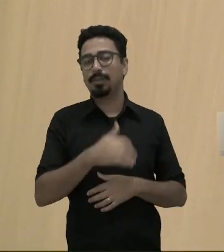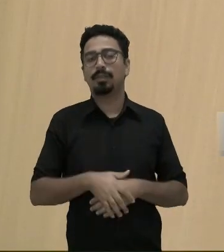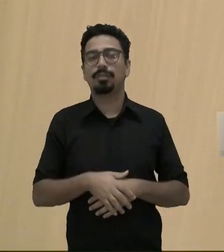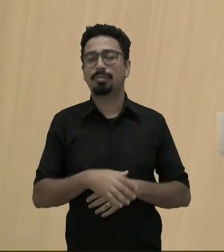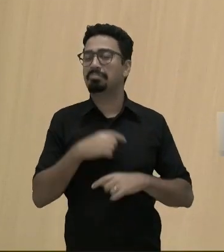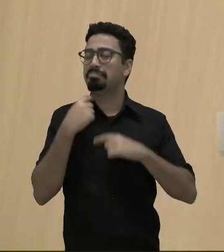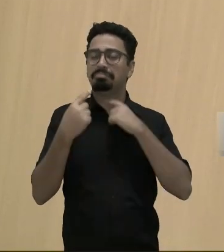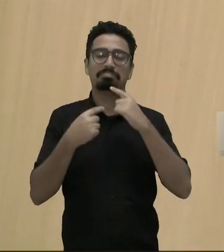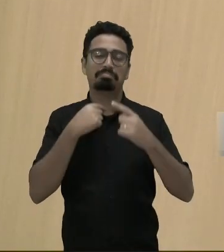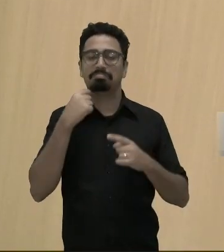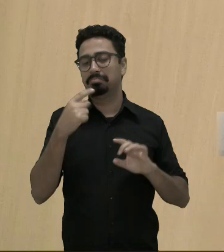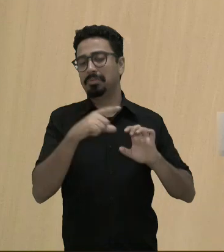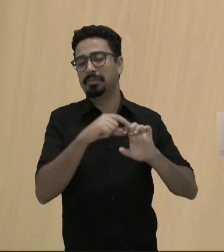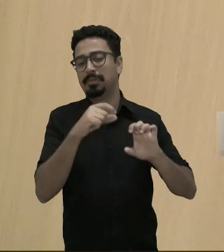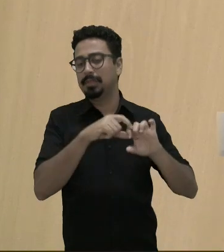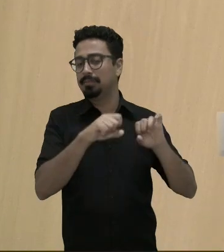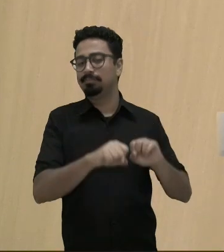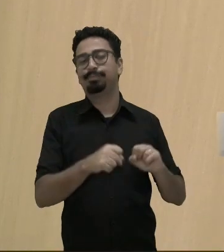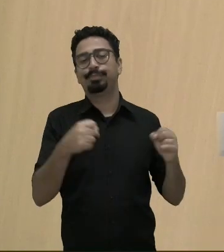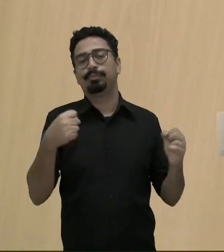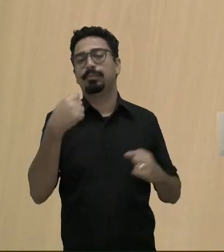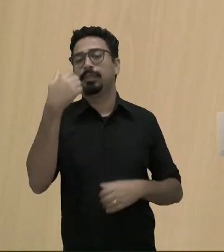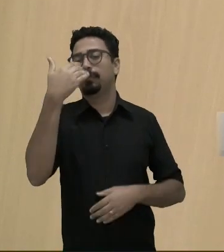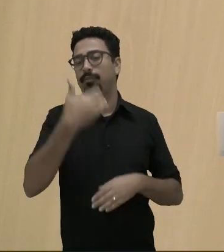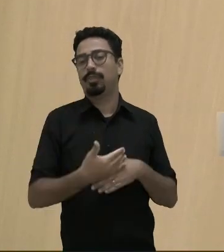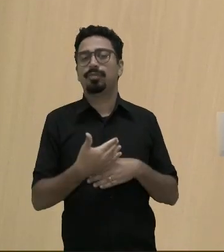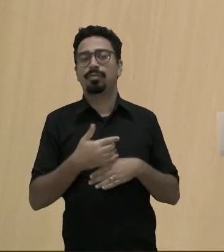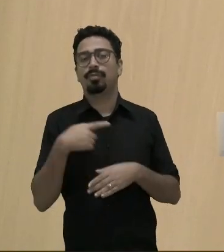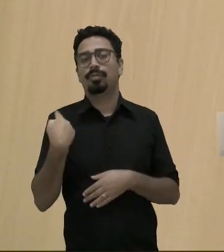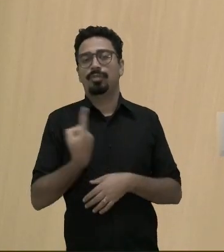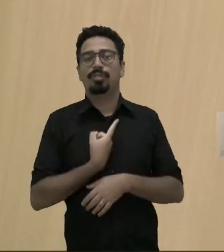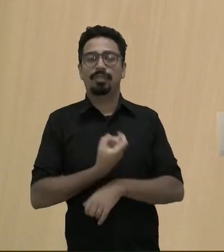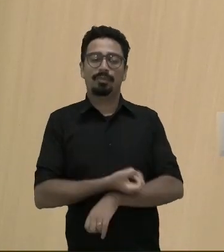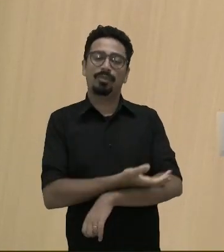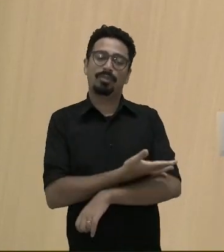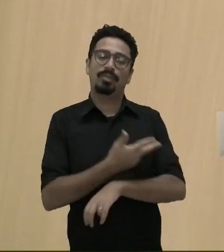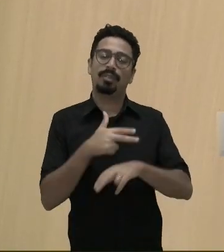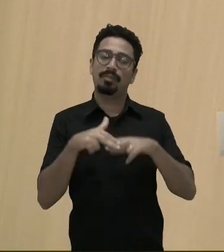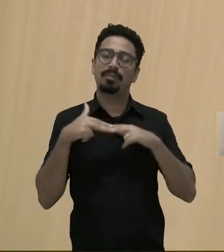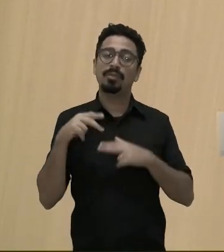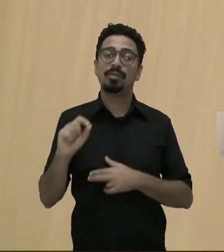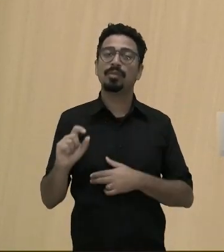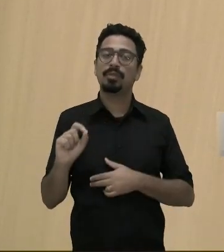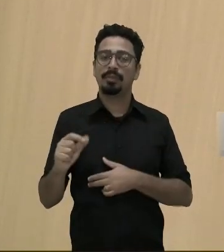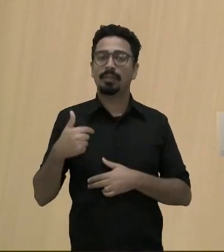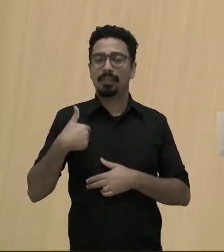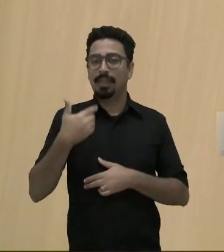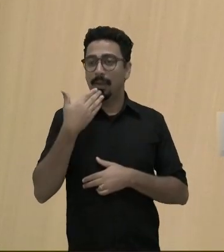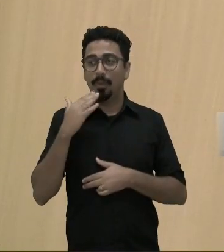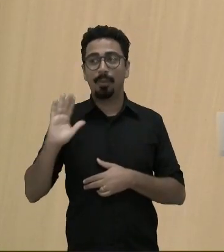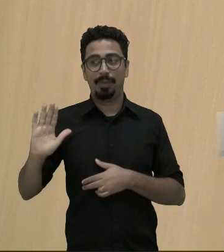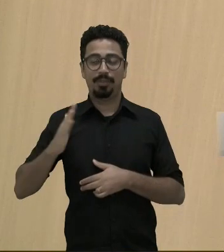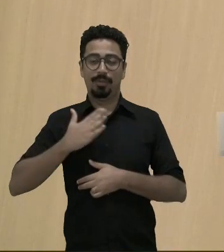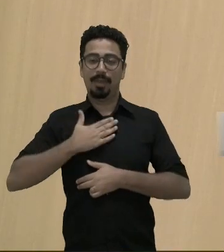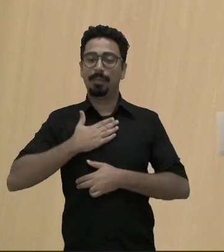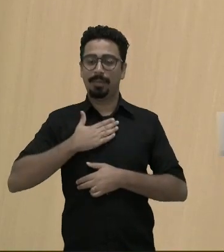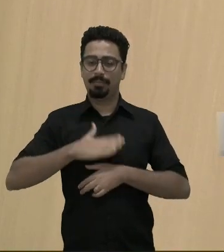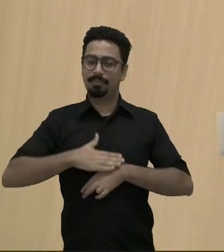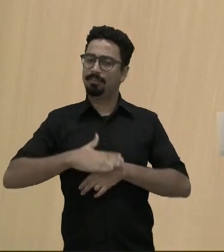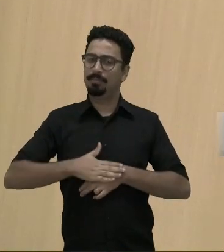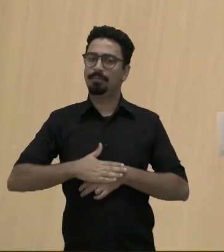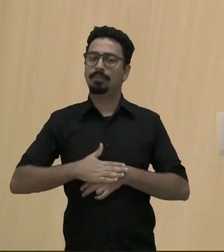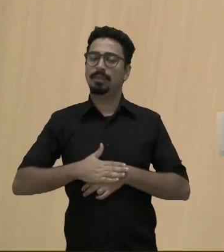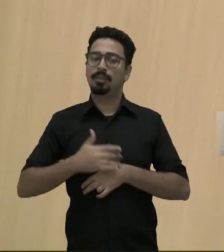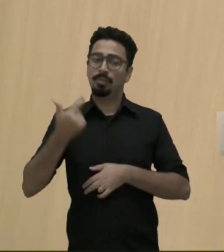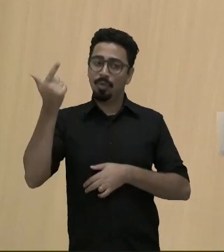deu certo, quebrou. E a gente se emociona um pouco porque eu prometi para mim que eu ia realizar